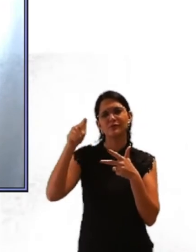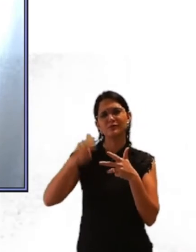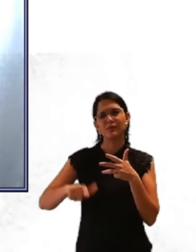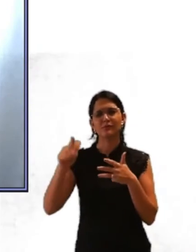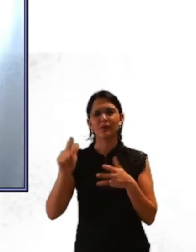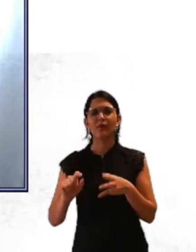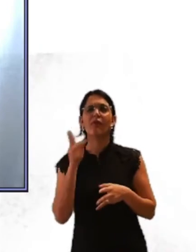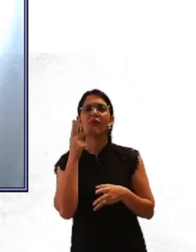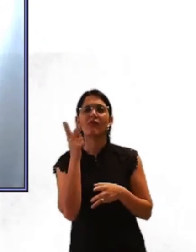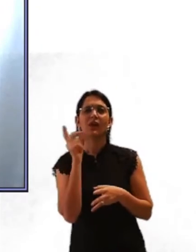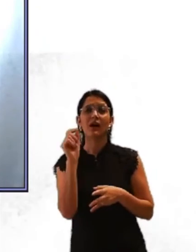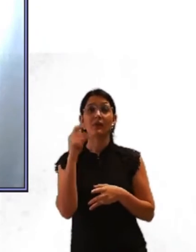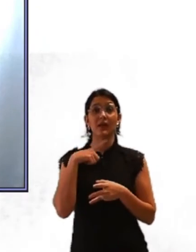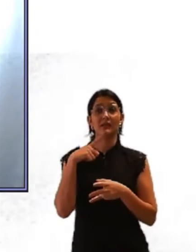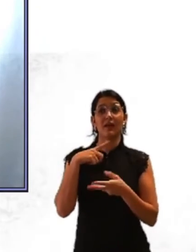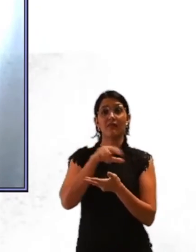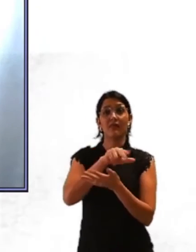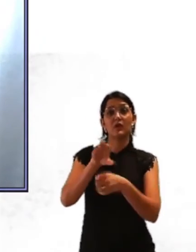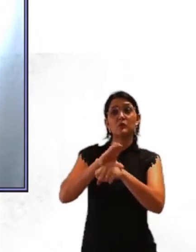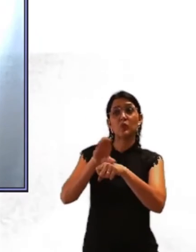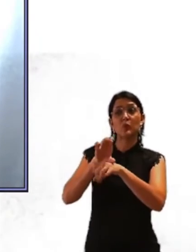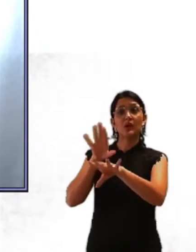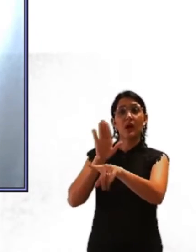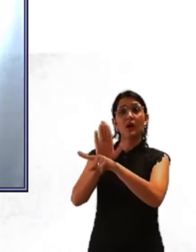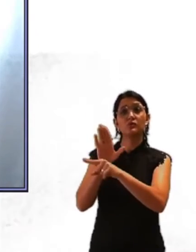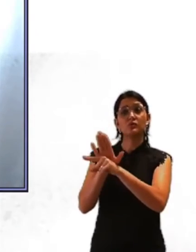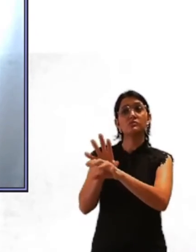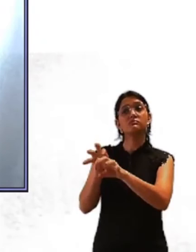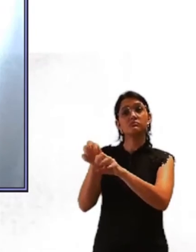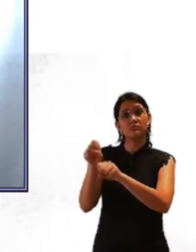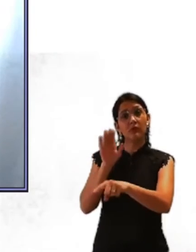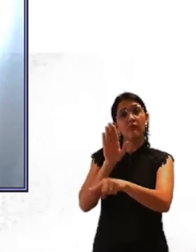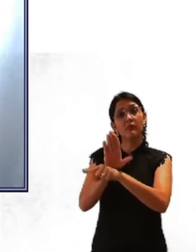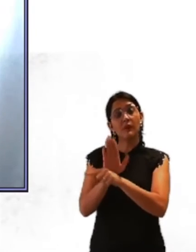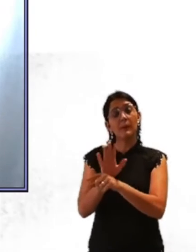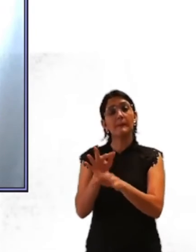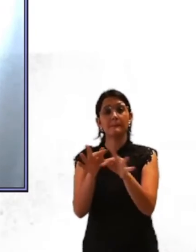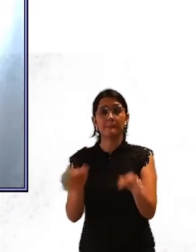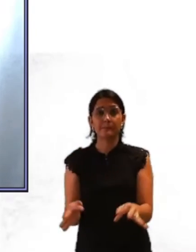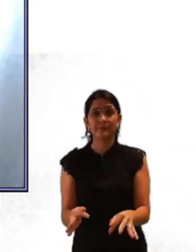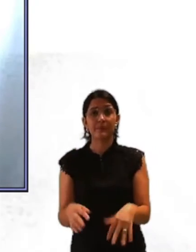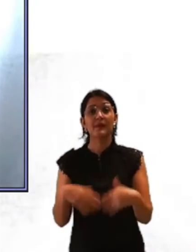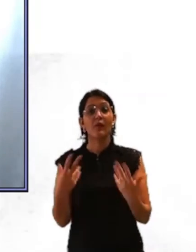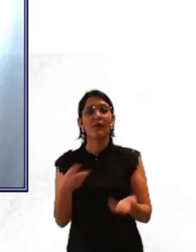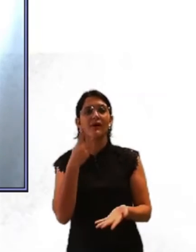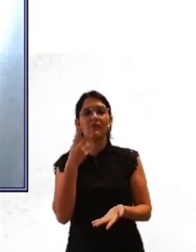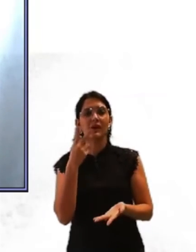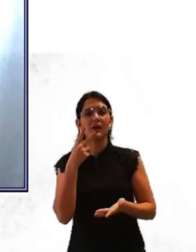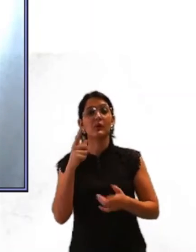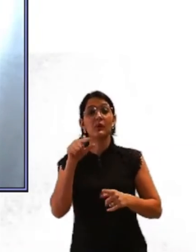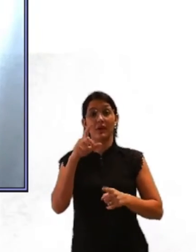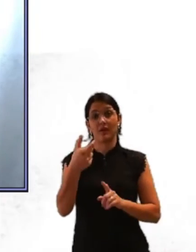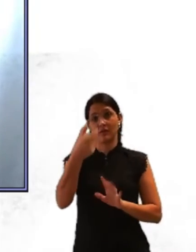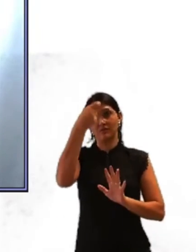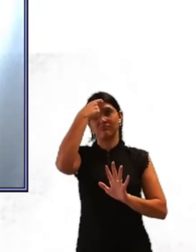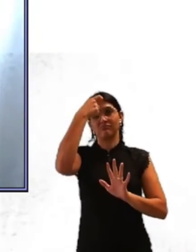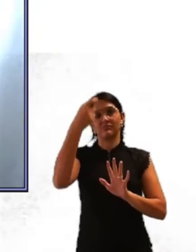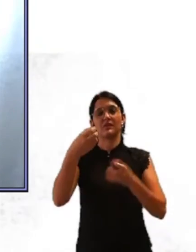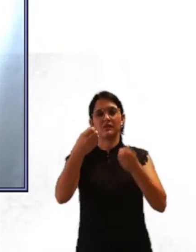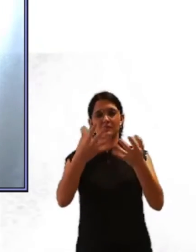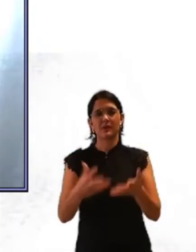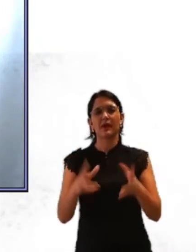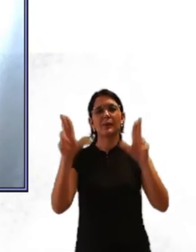reduzindo custo e promovendo celeridade? Bom, aí está tá se falando da questão da a discussão da inteligência artificial.